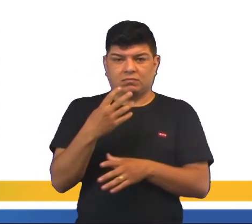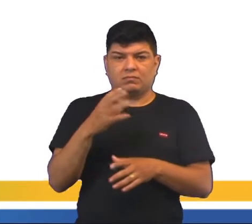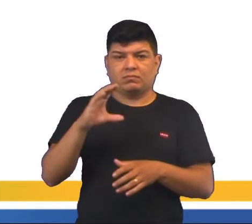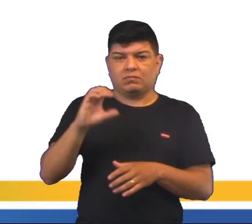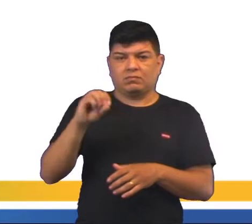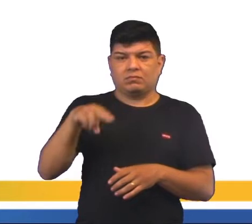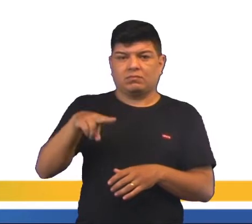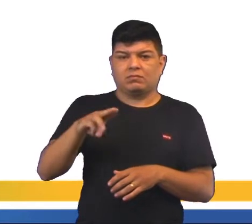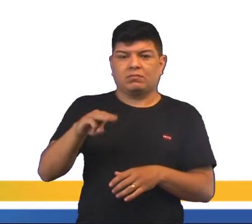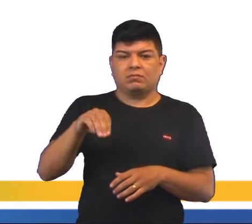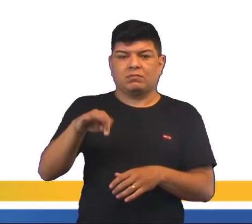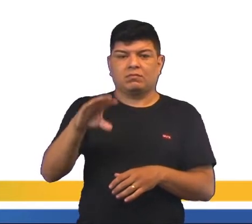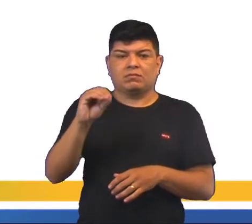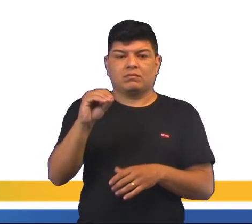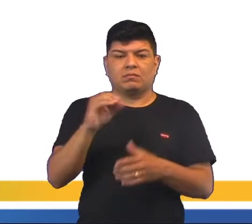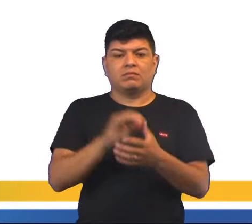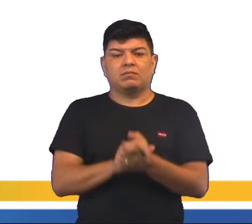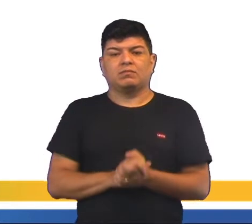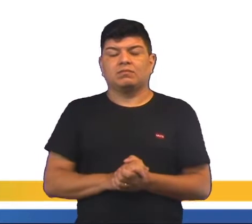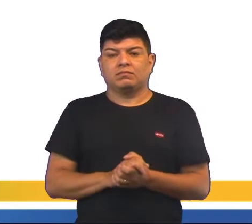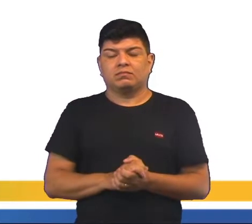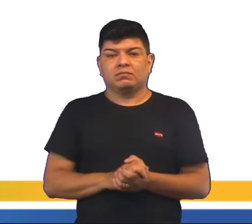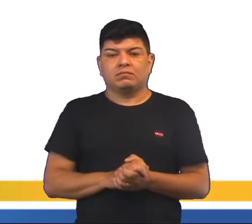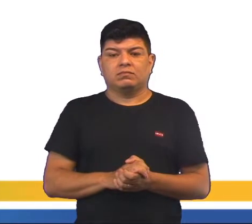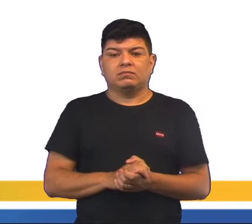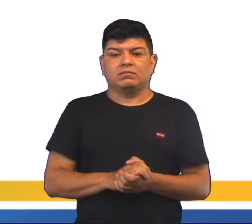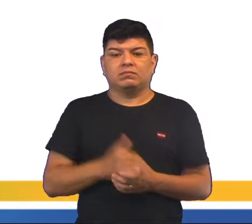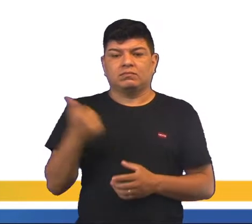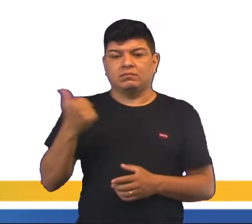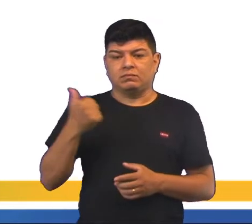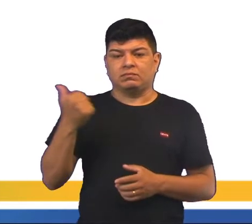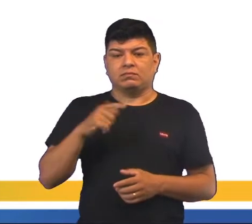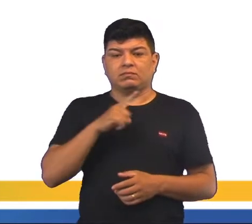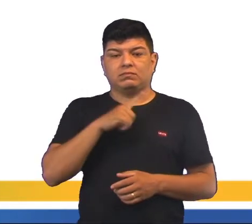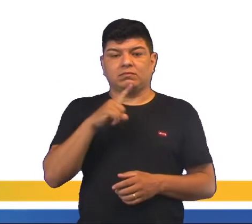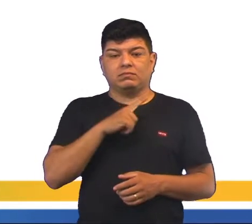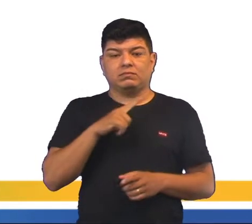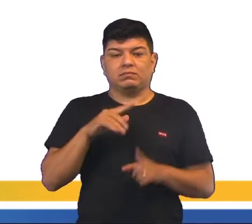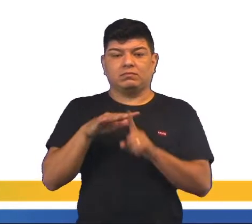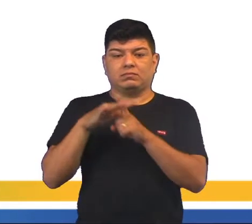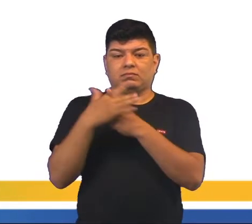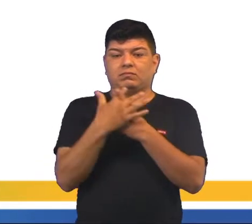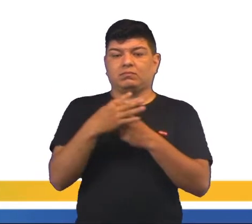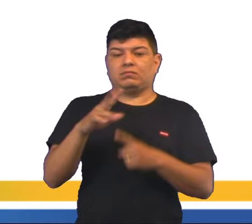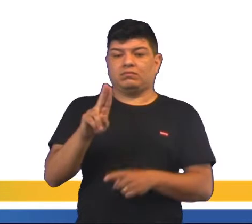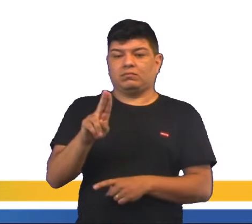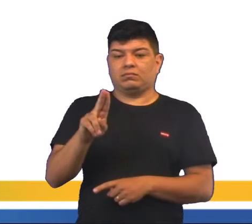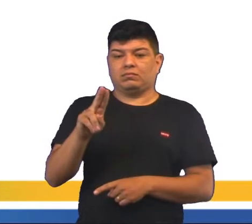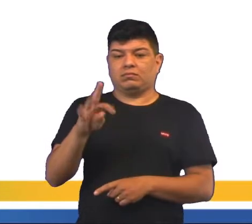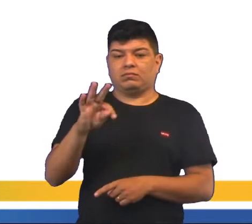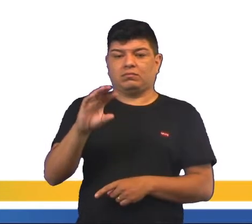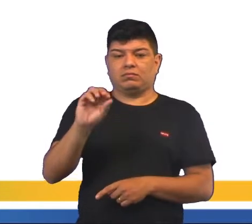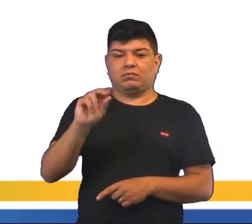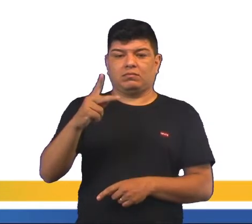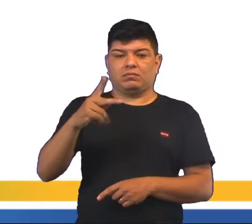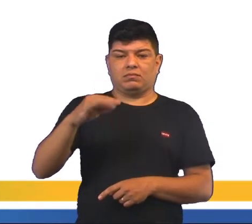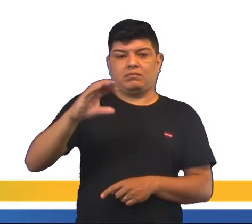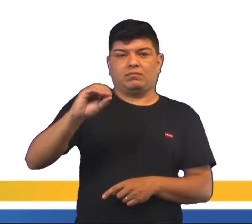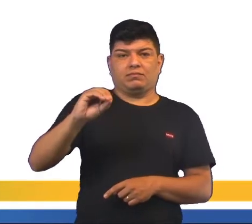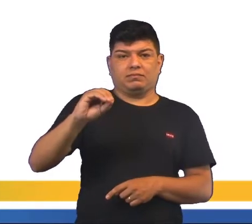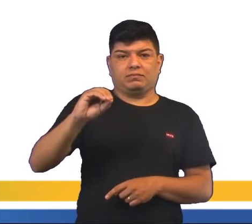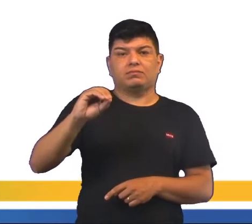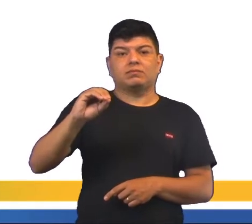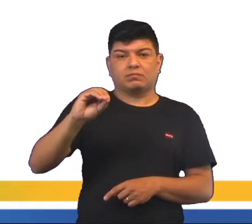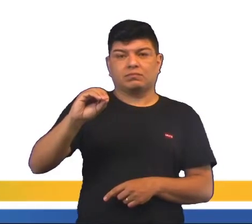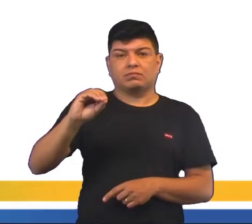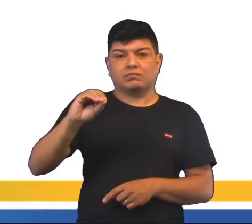comunismo. A gente tem aí, né, a primeira vertente, né, seria o socialismo utópico, né, que